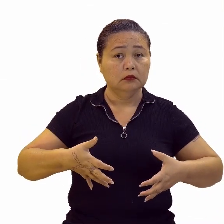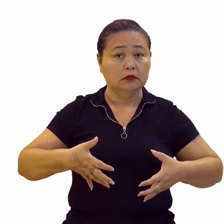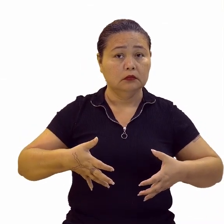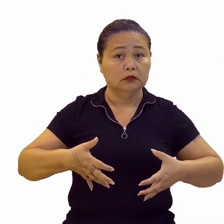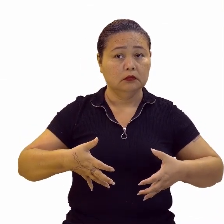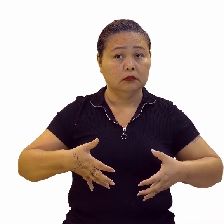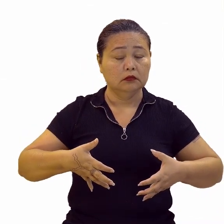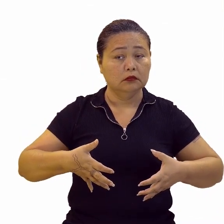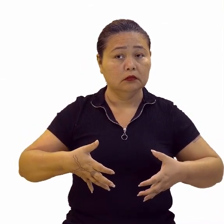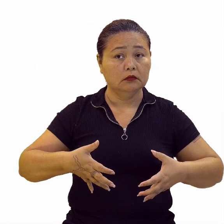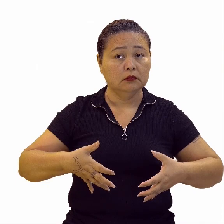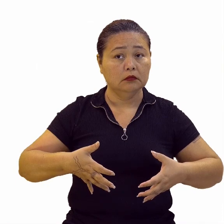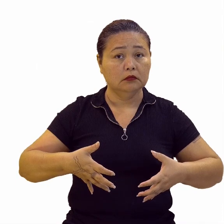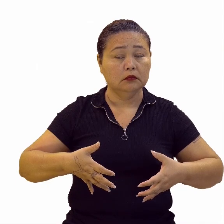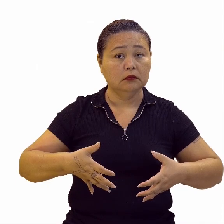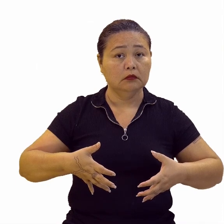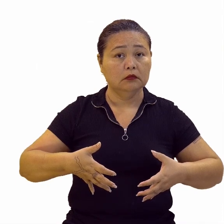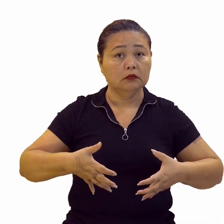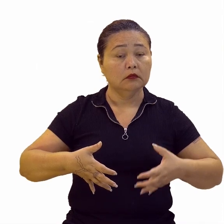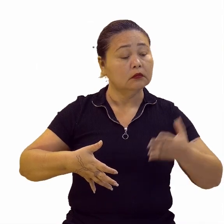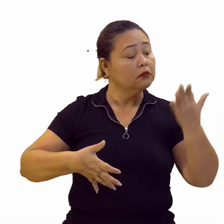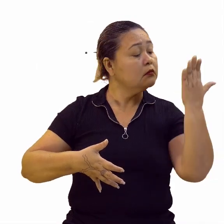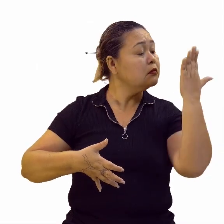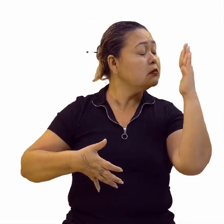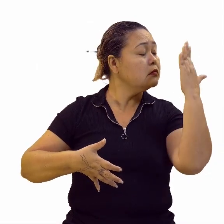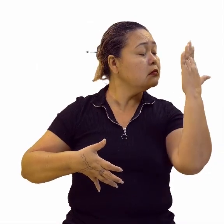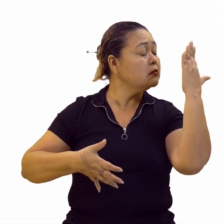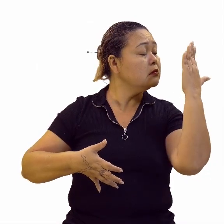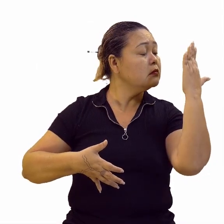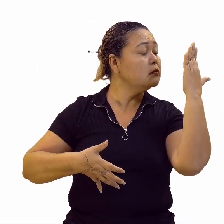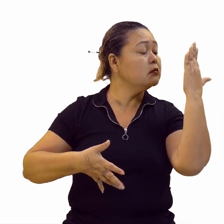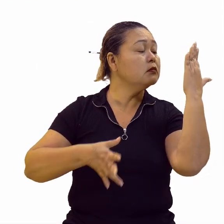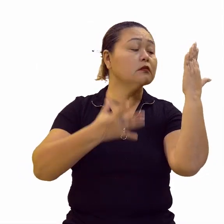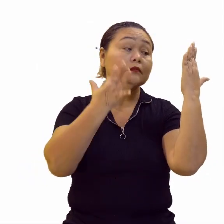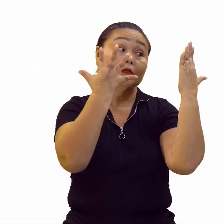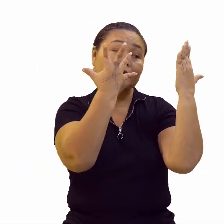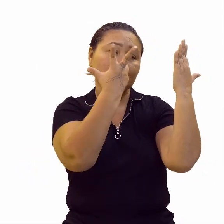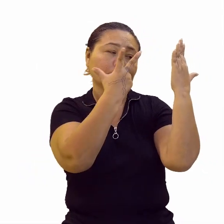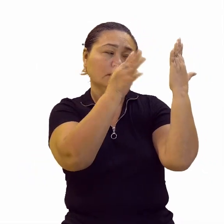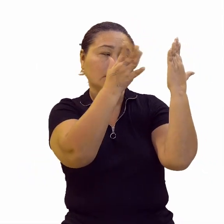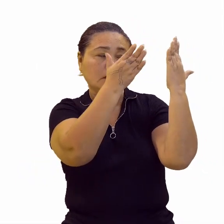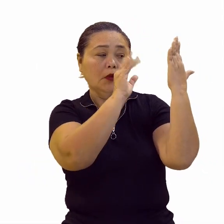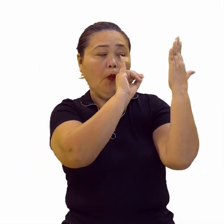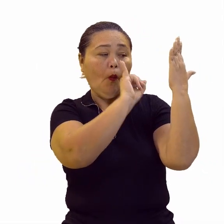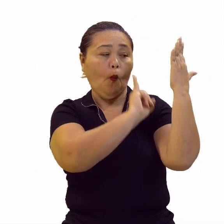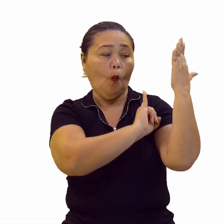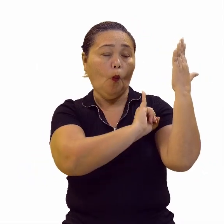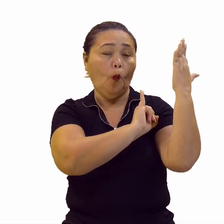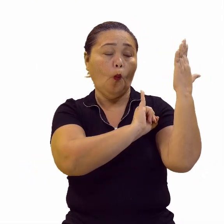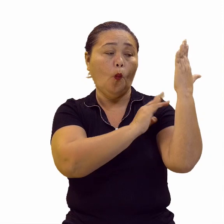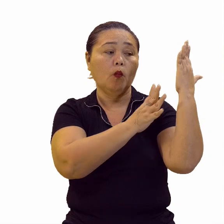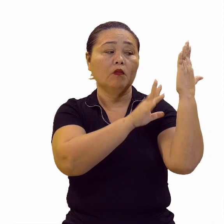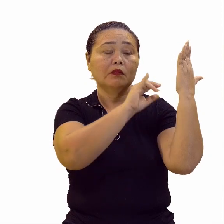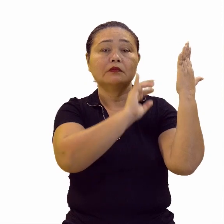né? E ela se vê esbelta, magrinha,